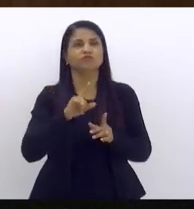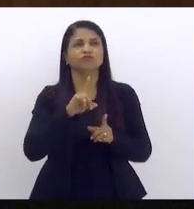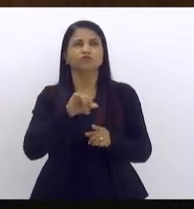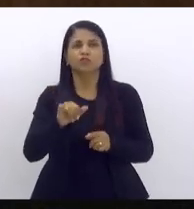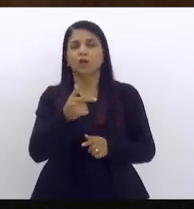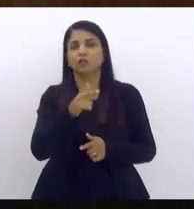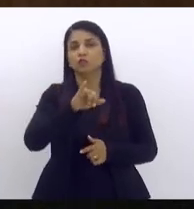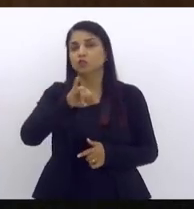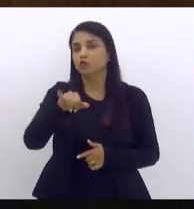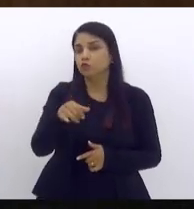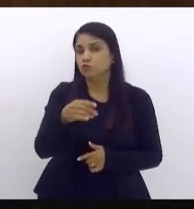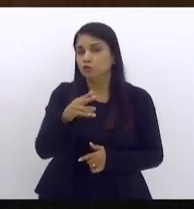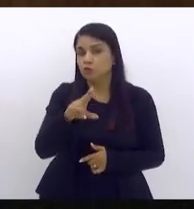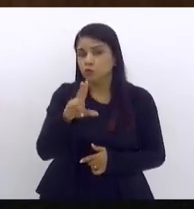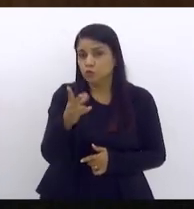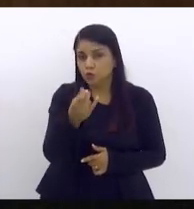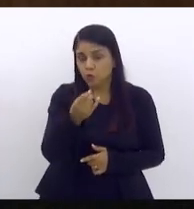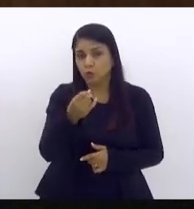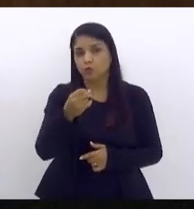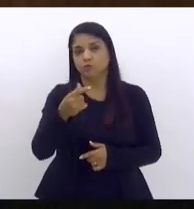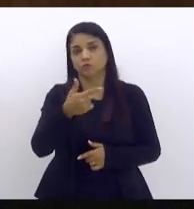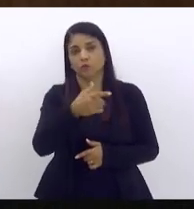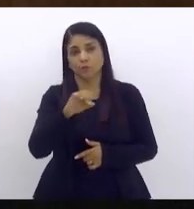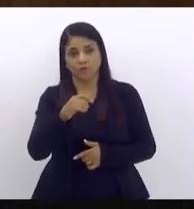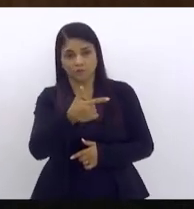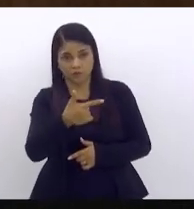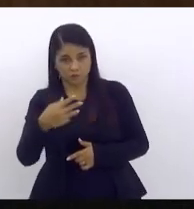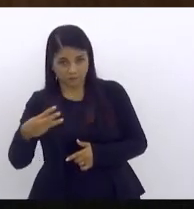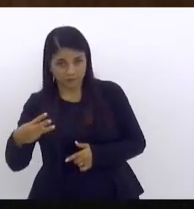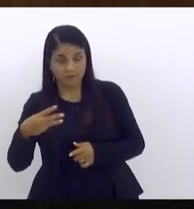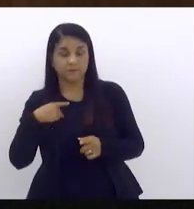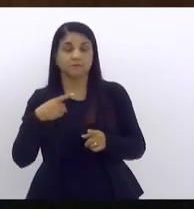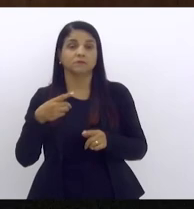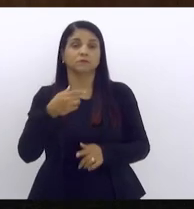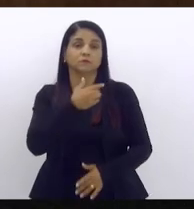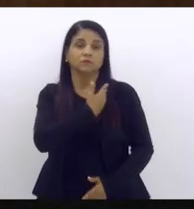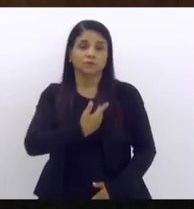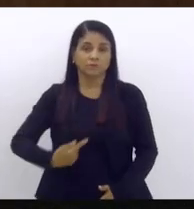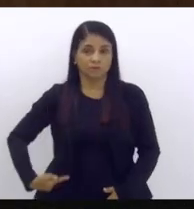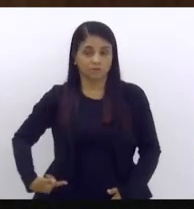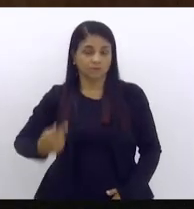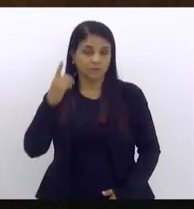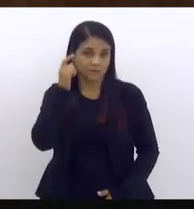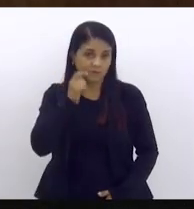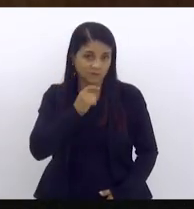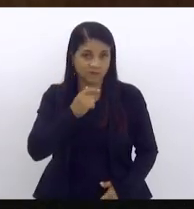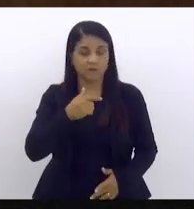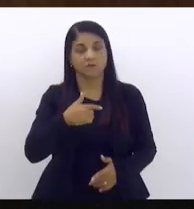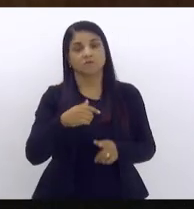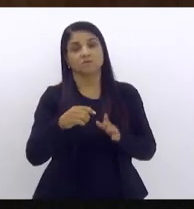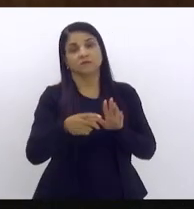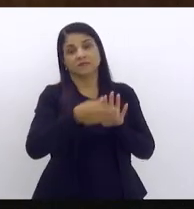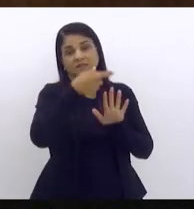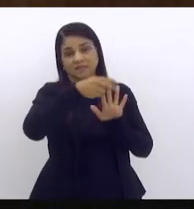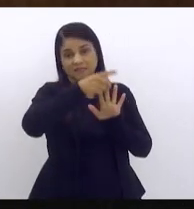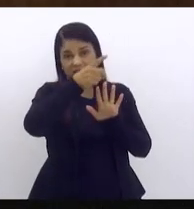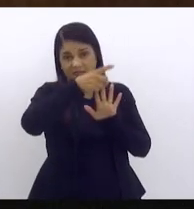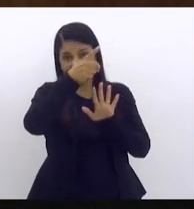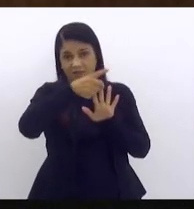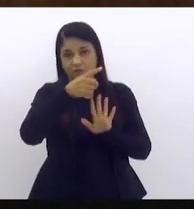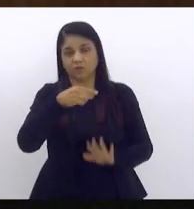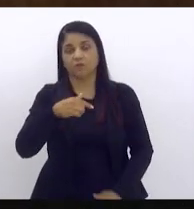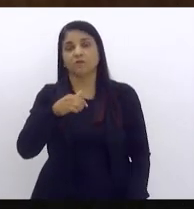governador Cláudio Castro fez um decreto, o decreto 4855, determinando que, num prazo